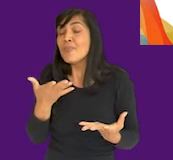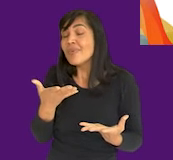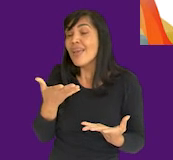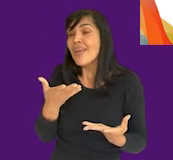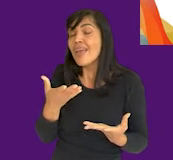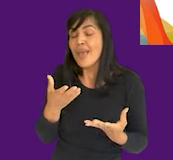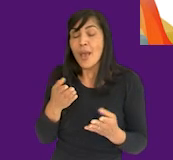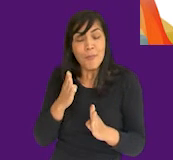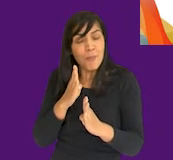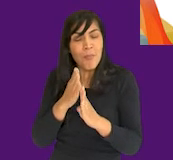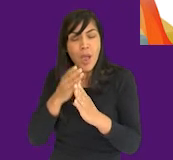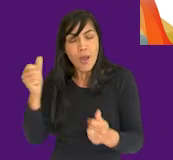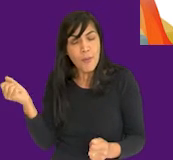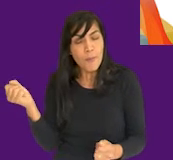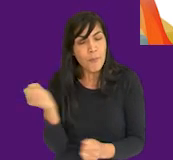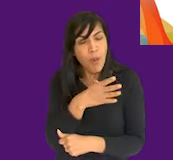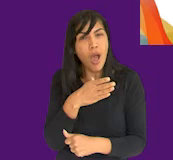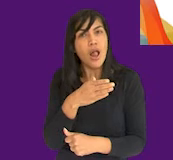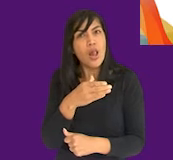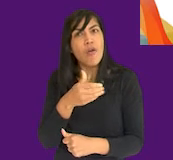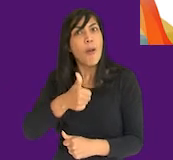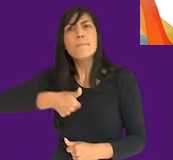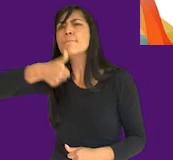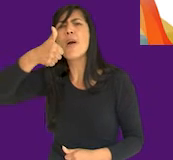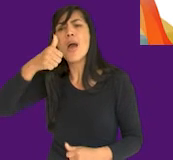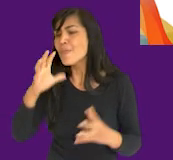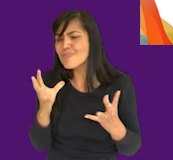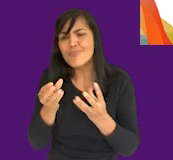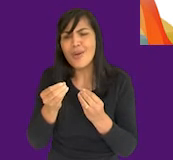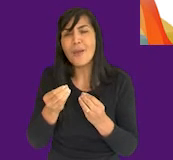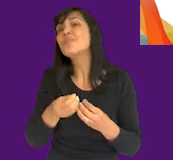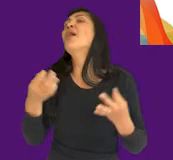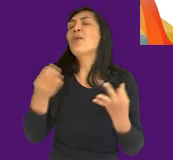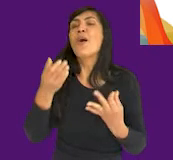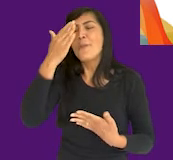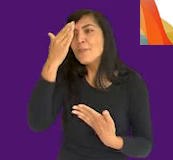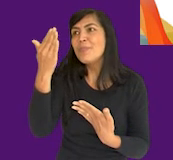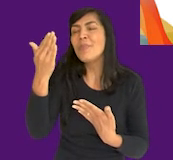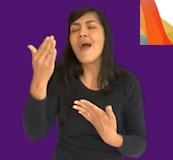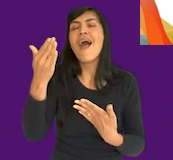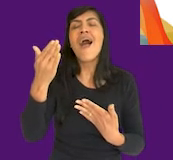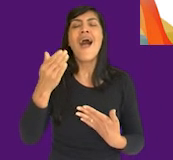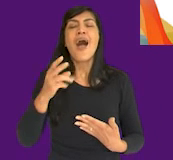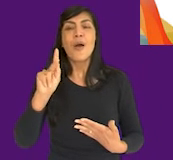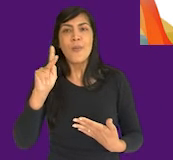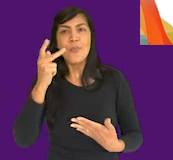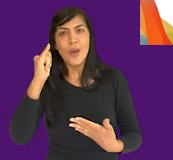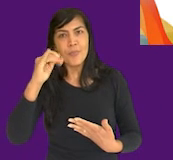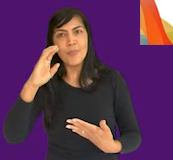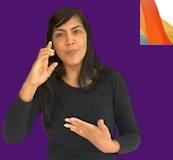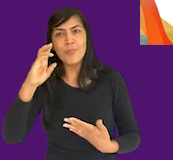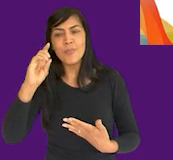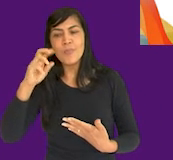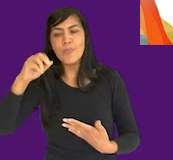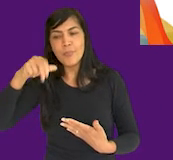pennovation deve ser para todos e todas Claro excelente muito obrigado do teu papel e agora